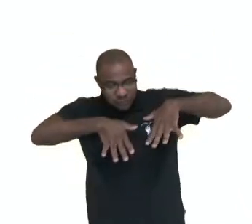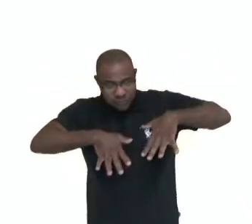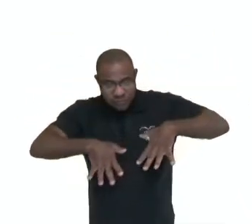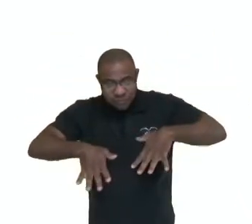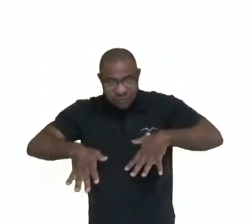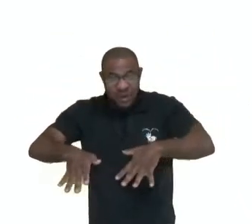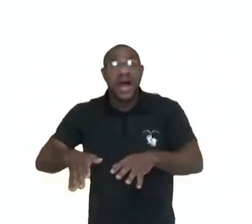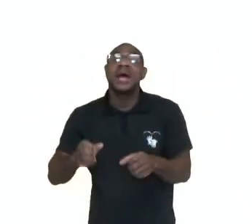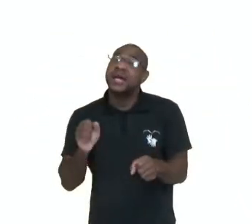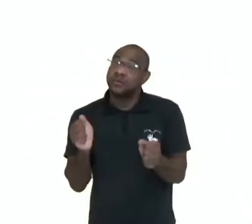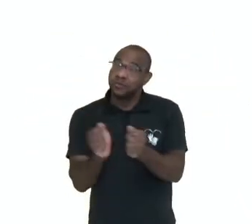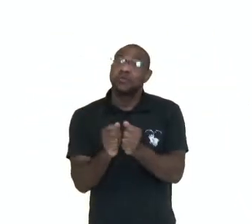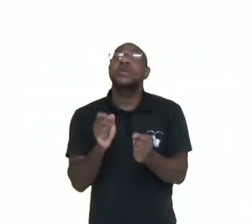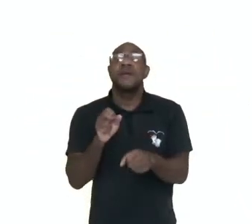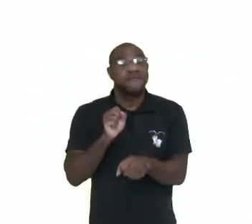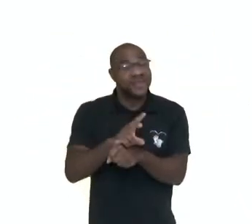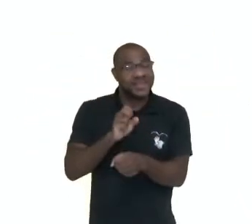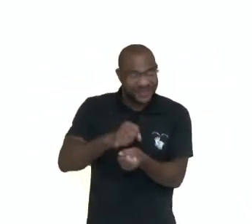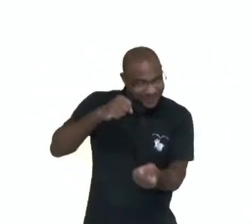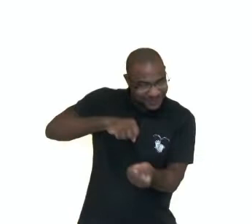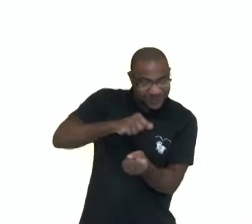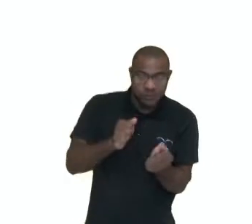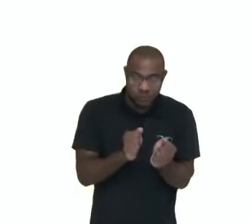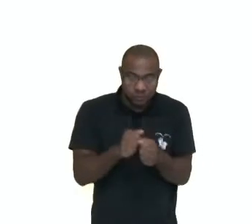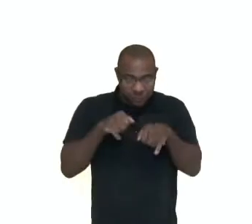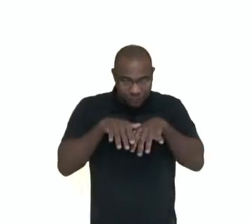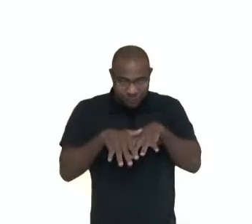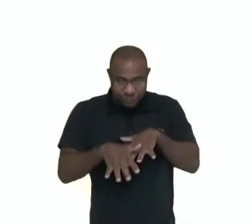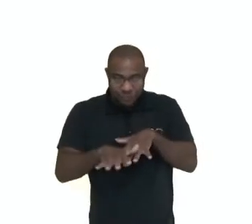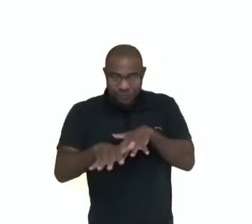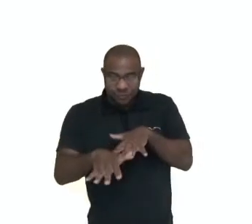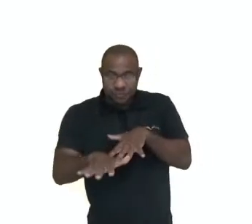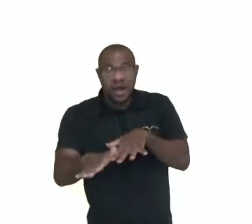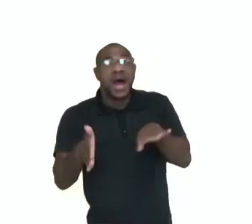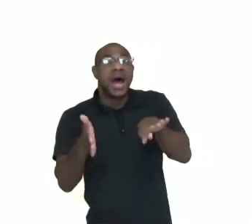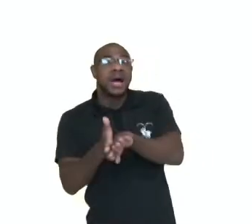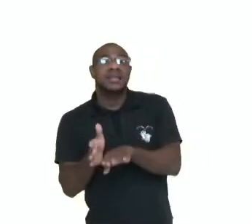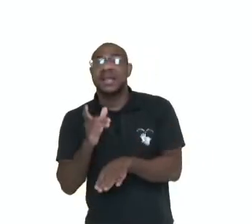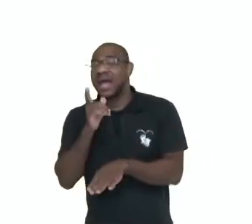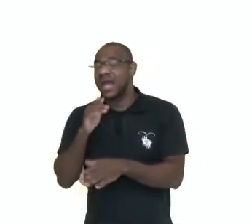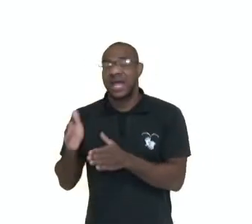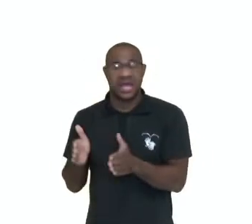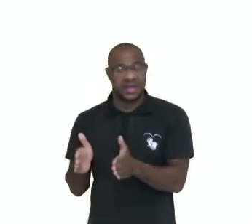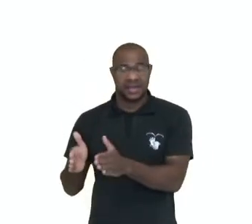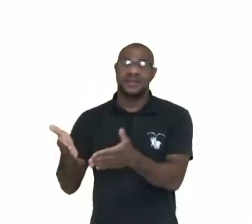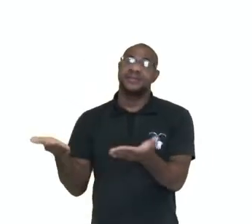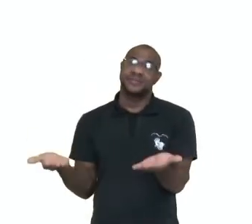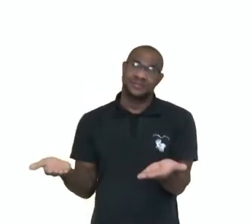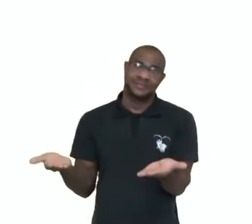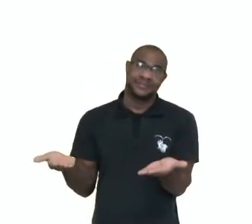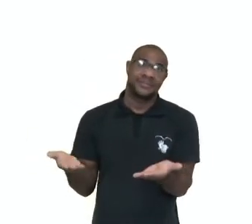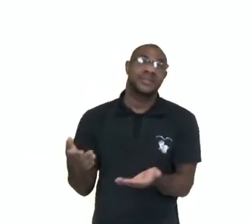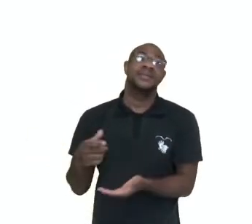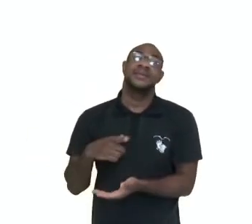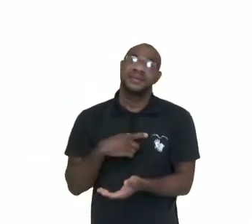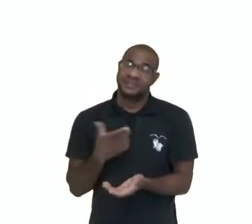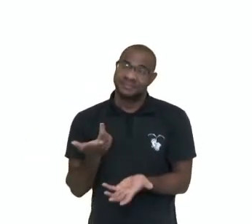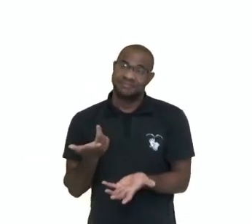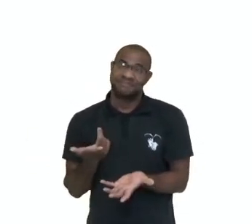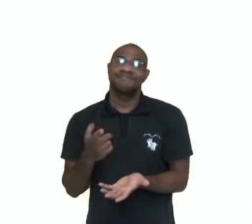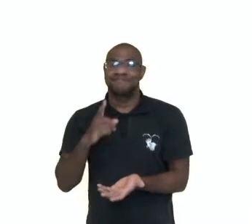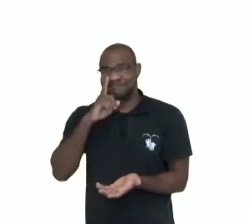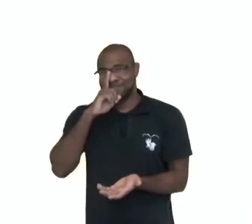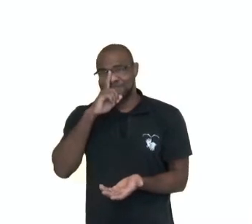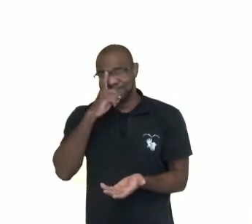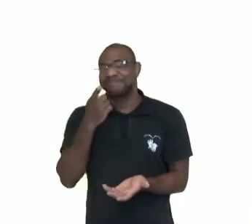desses agrotóxicos das plantações, transportando eles para esses rios, causando o quê? Contaminação da